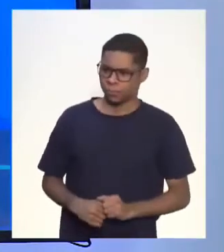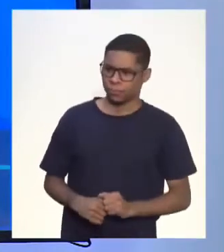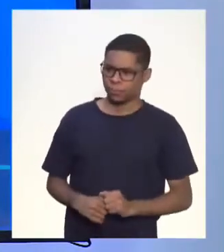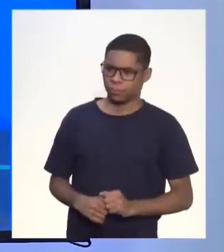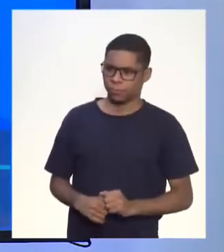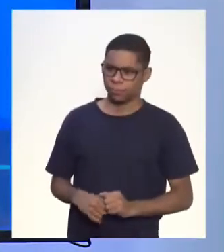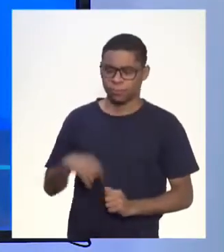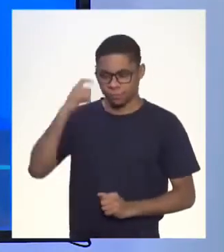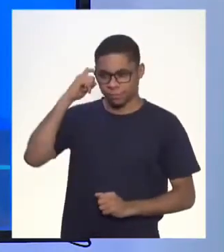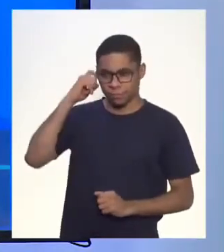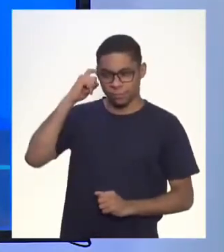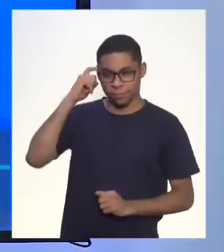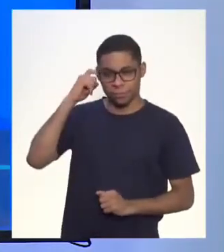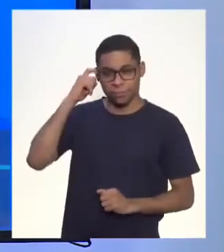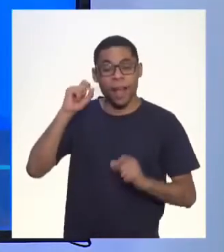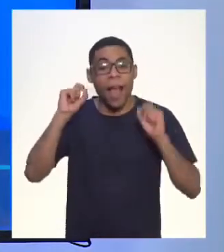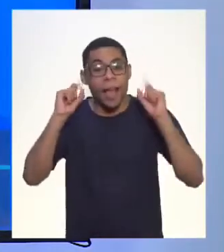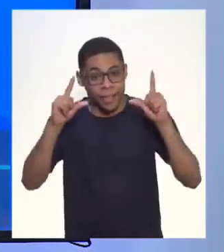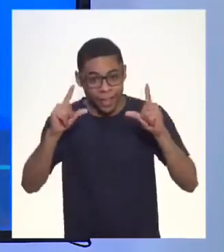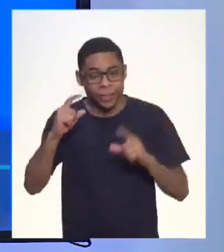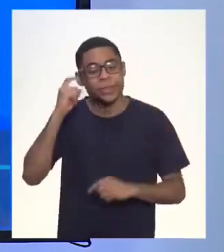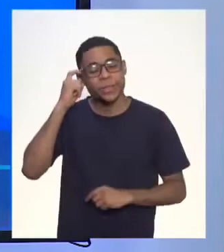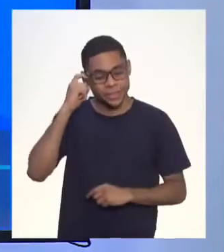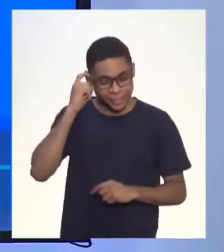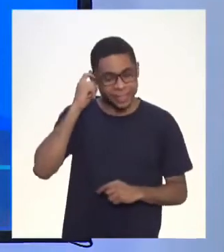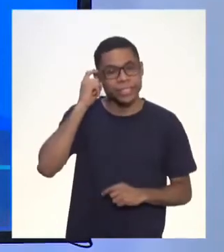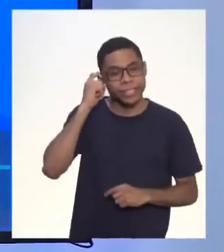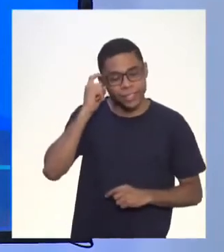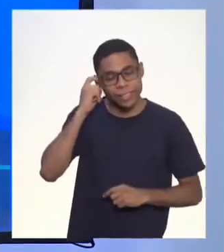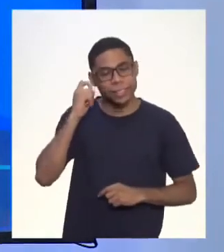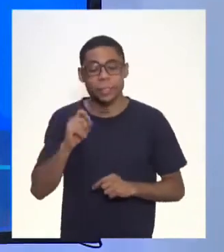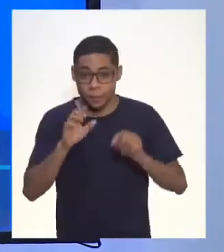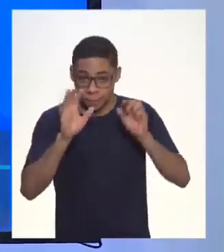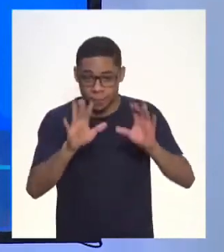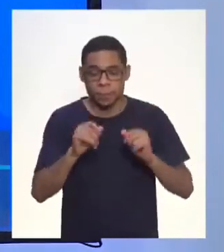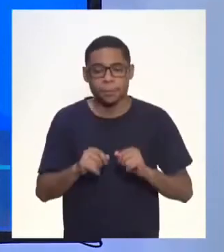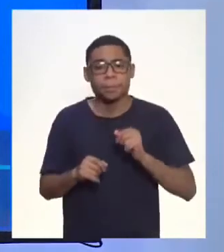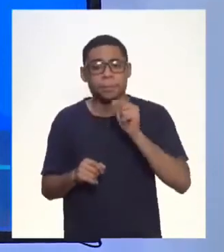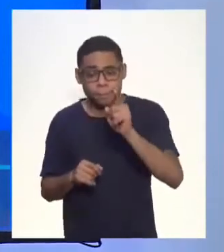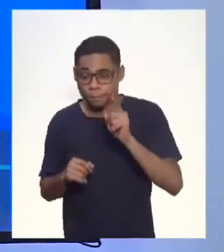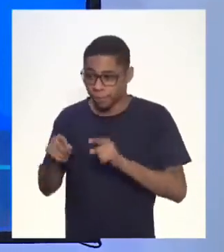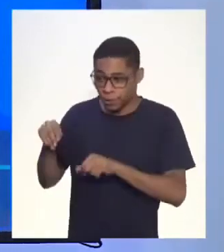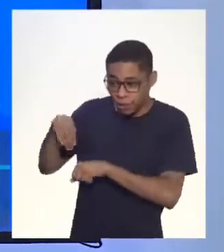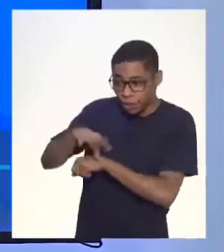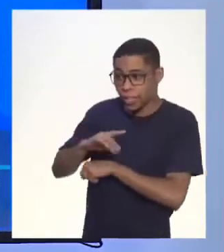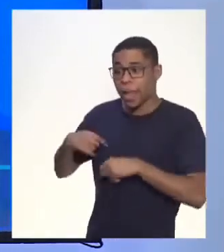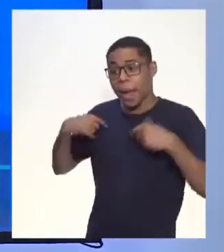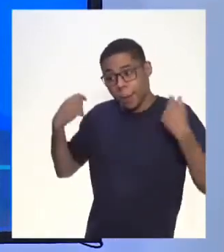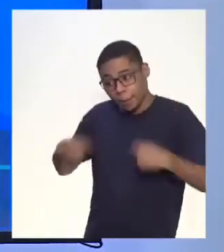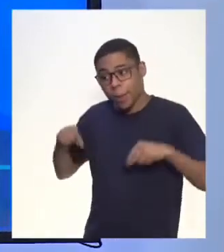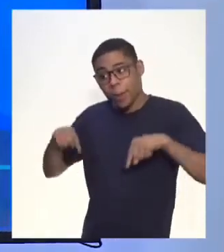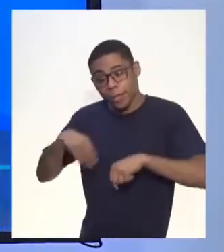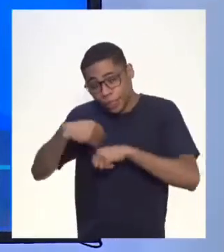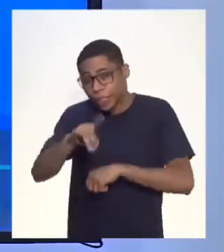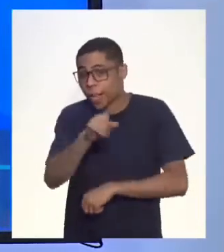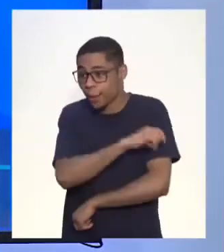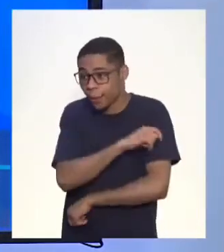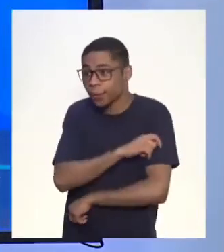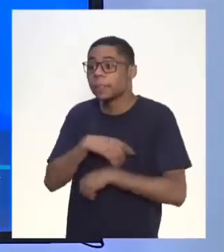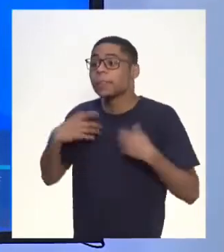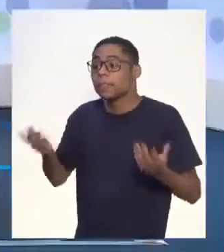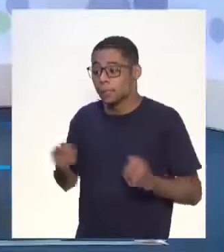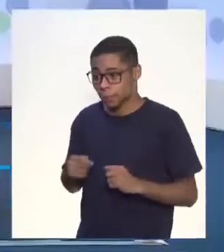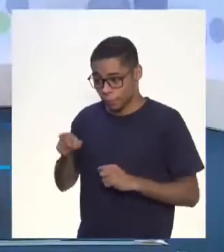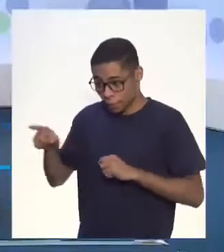sentido, é bom ficarmos muito atentos. Mas aí, professor, você não deu aquela dica que eu preciso deixar hoje para os alunos.